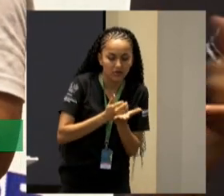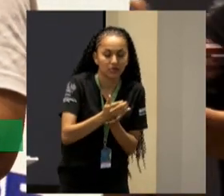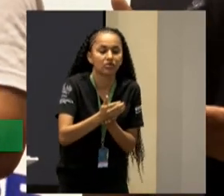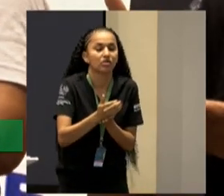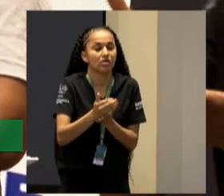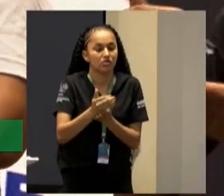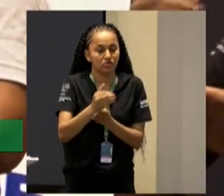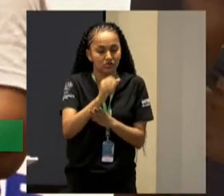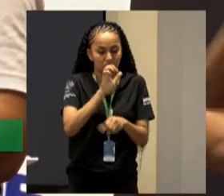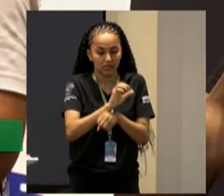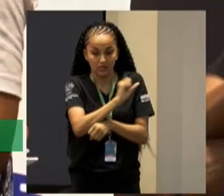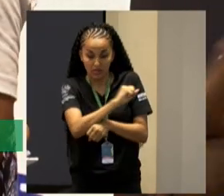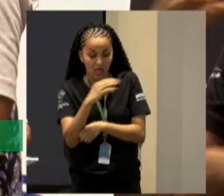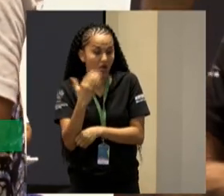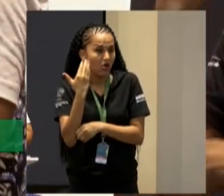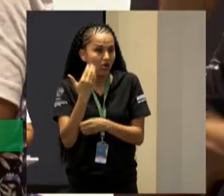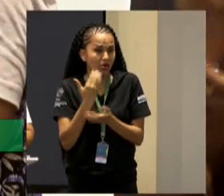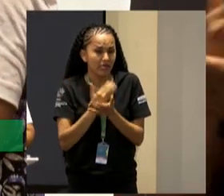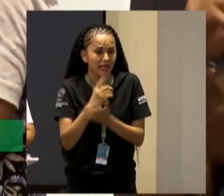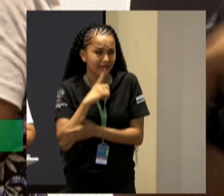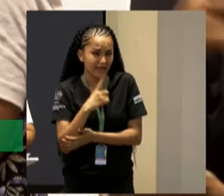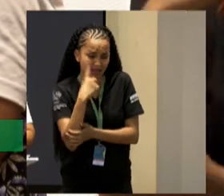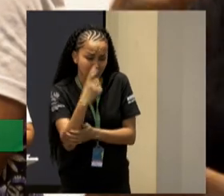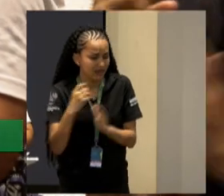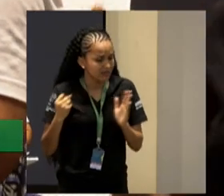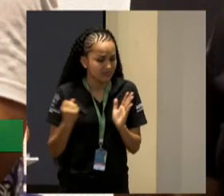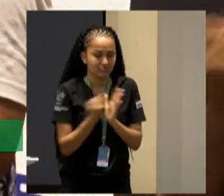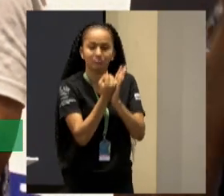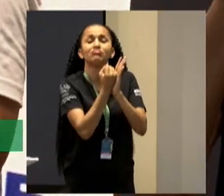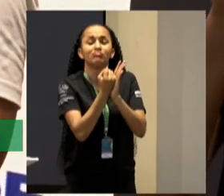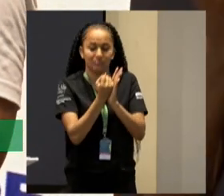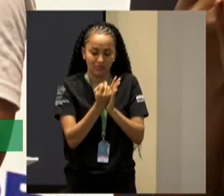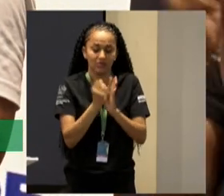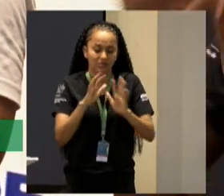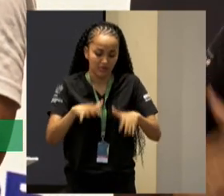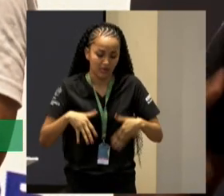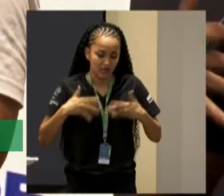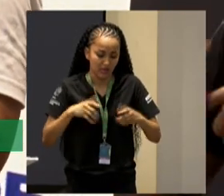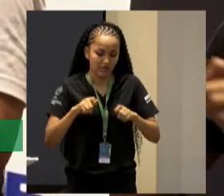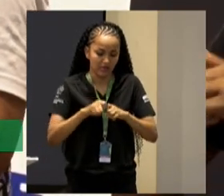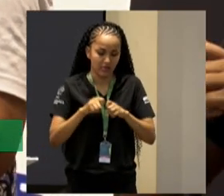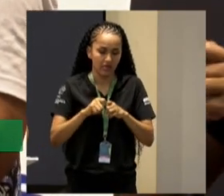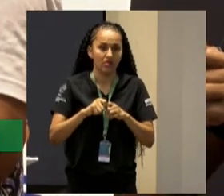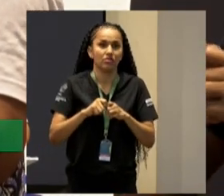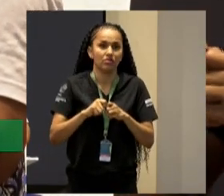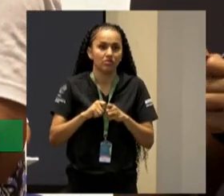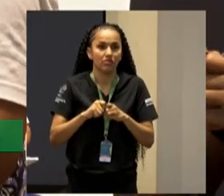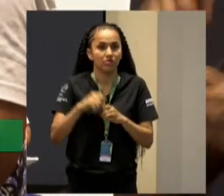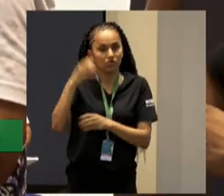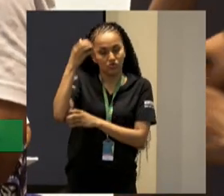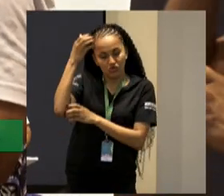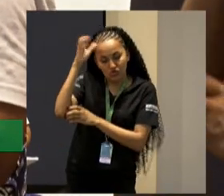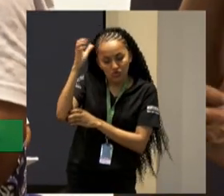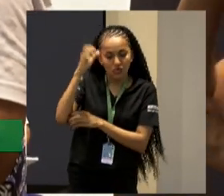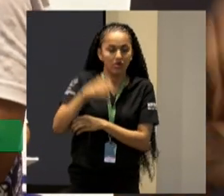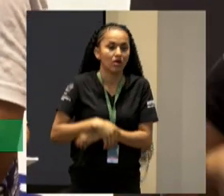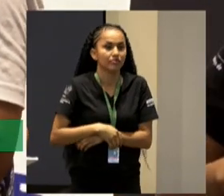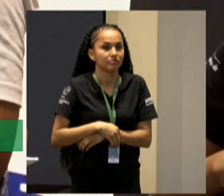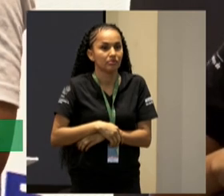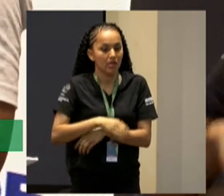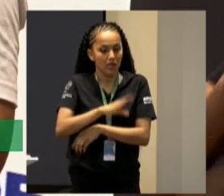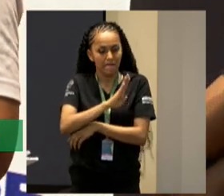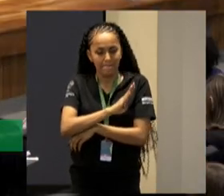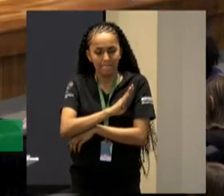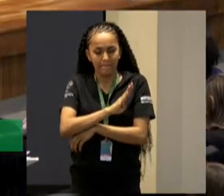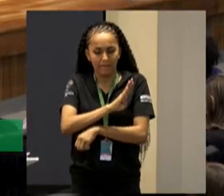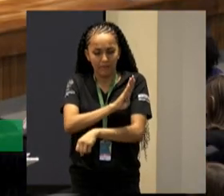Santa Catarina tivessem interesse em protocolar essa iniciativa. Assim o fizeram o município de Criciúma, Blumenau e